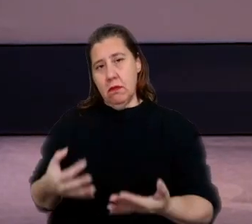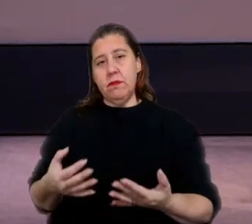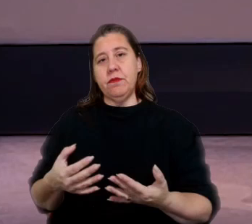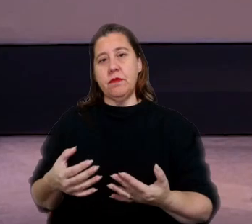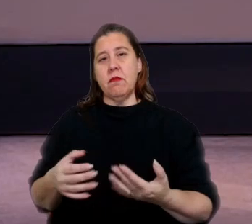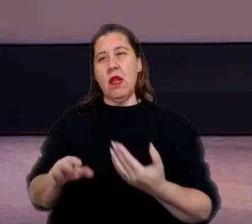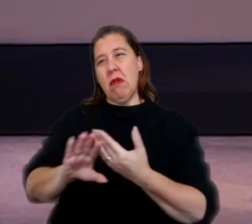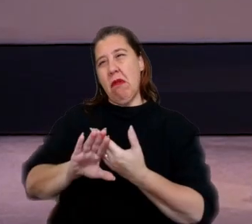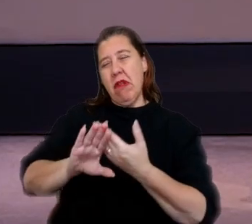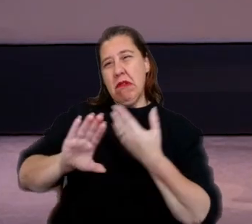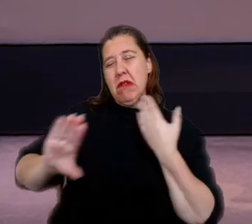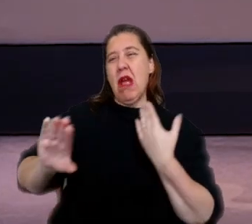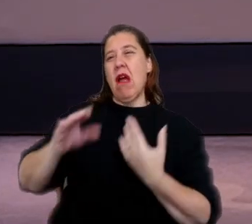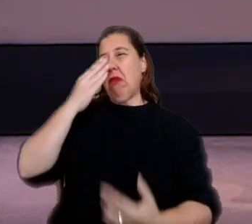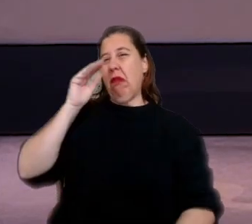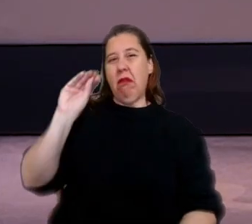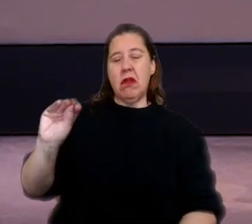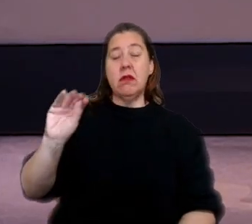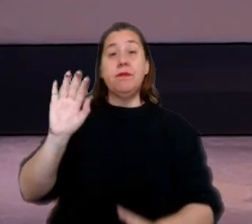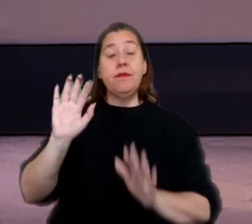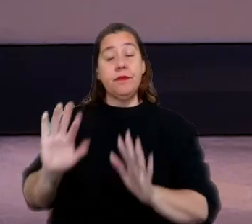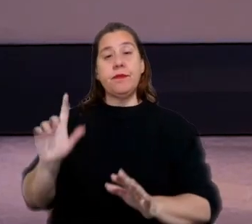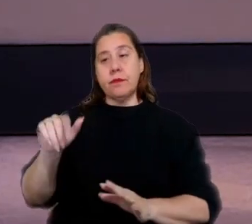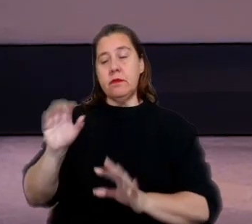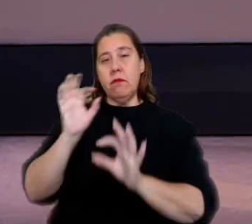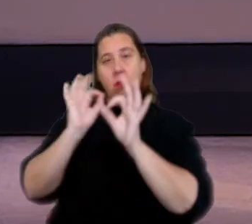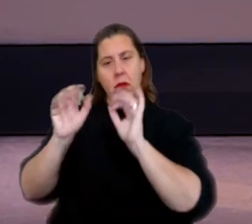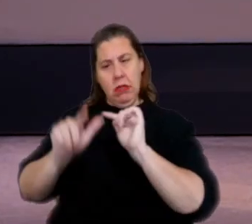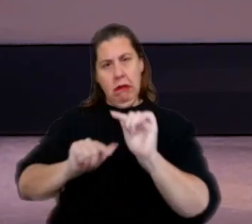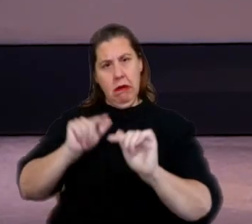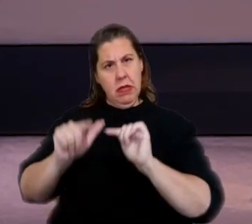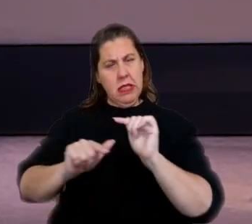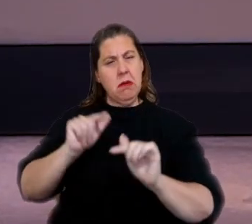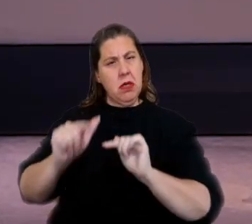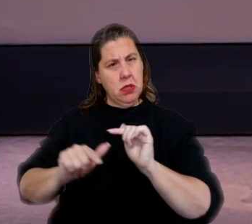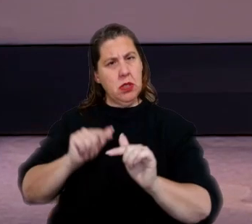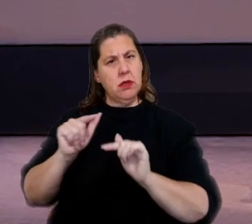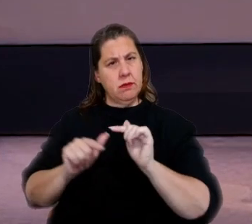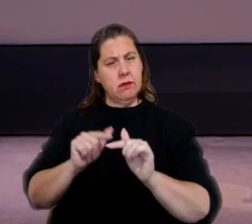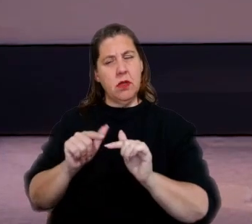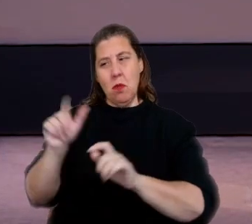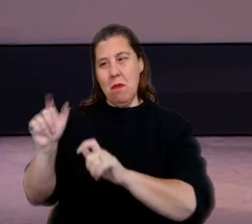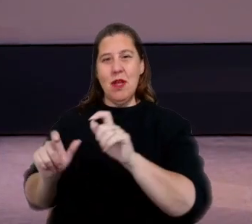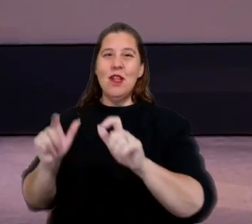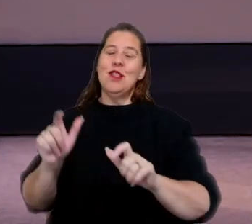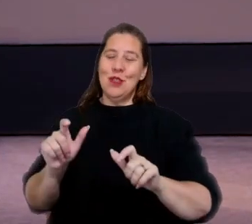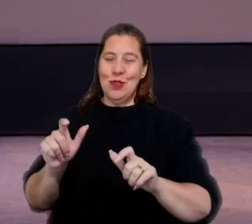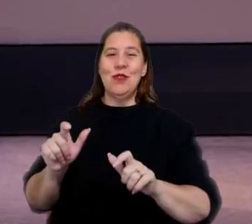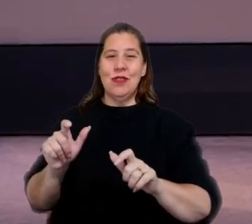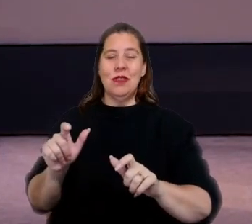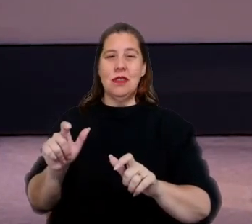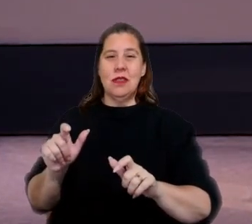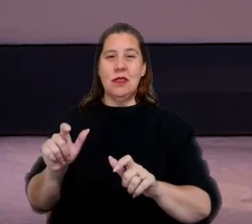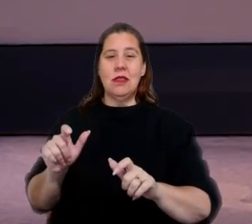se fala isso, né? Ele foi muito afastado, mas ele é um psicanalista que trabalhou muito com